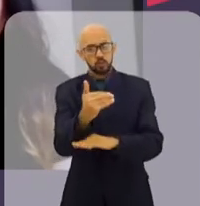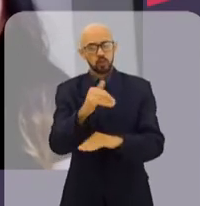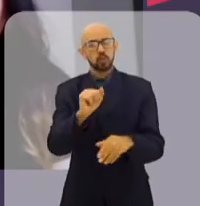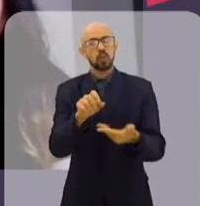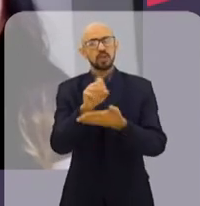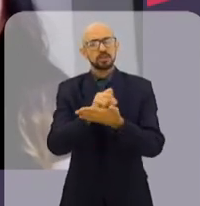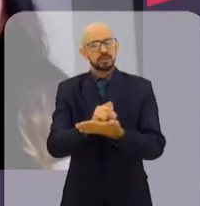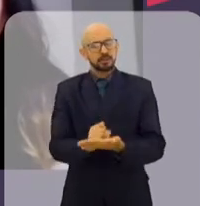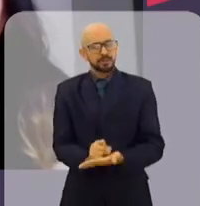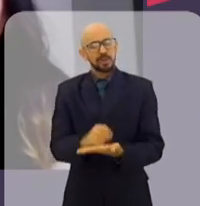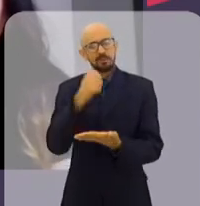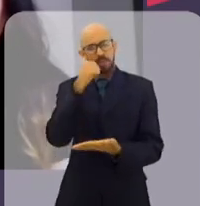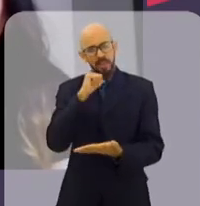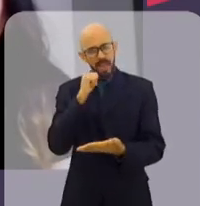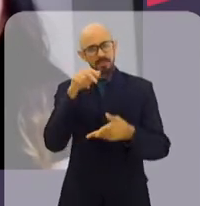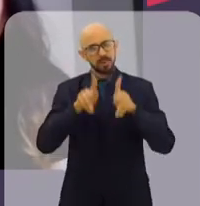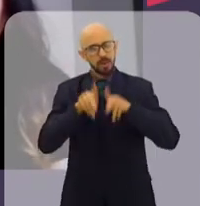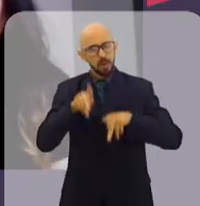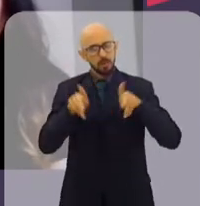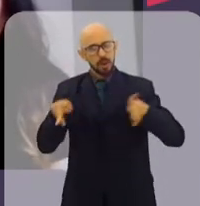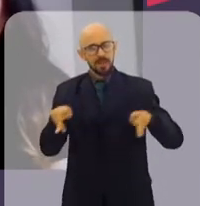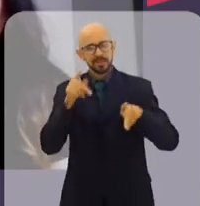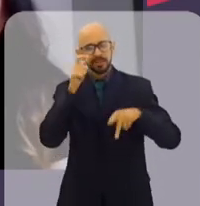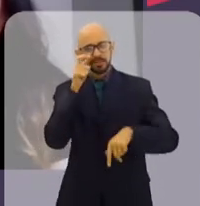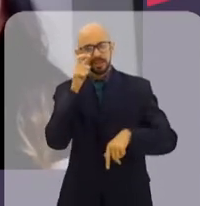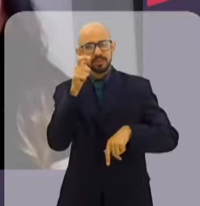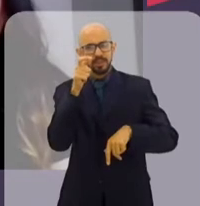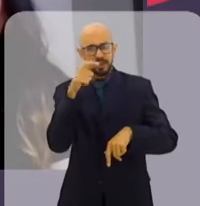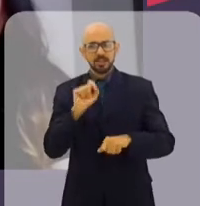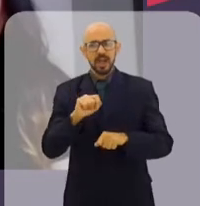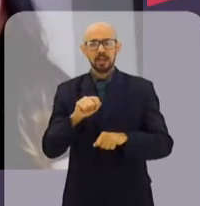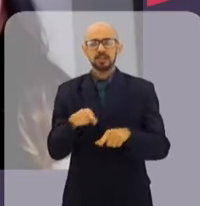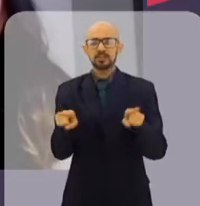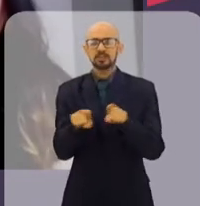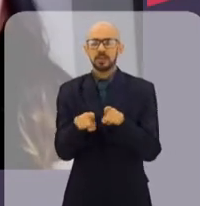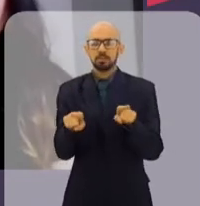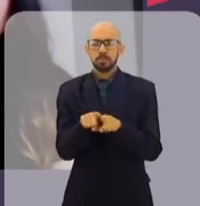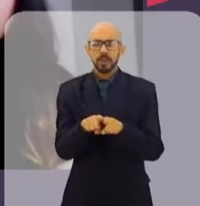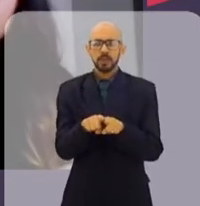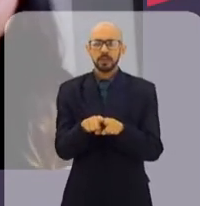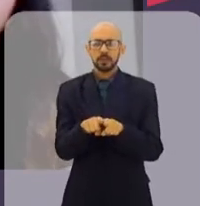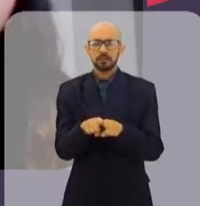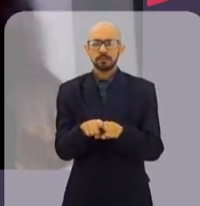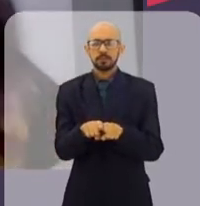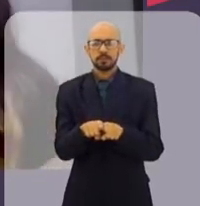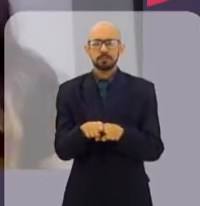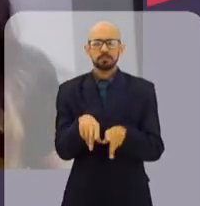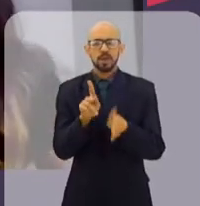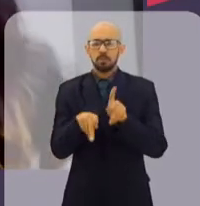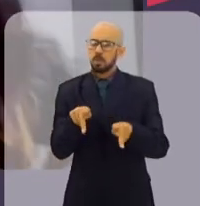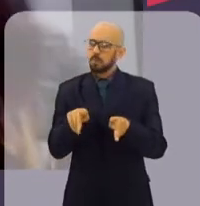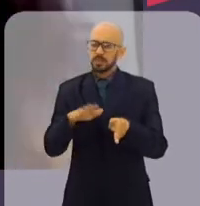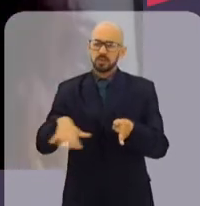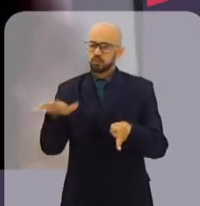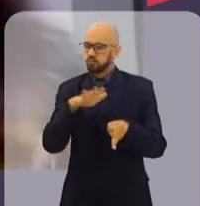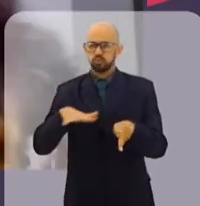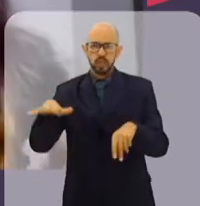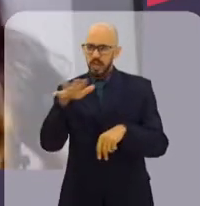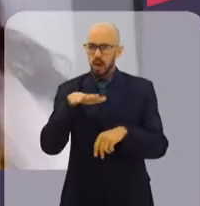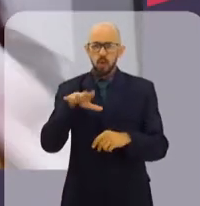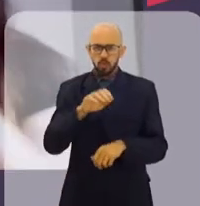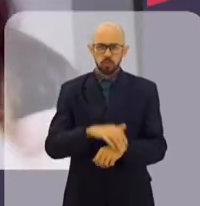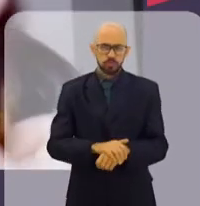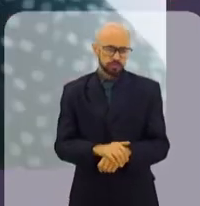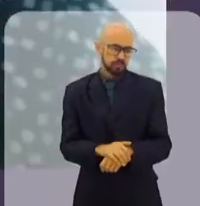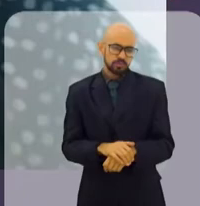mulheres, para a população universitária e para a população geral que